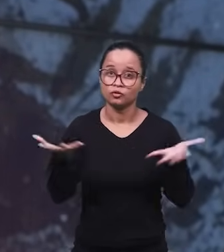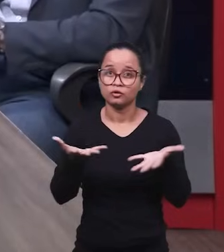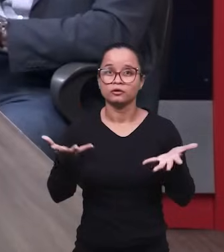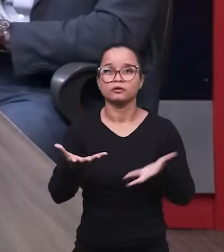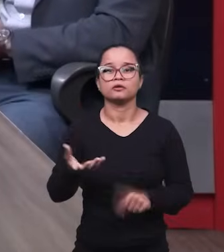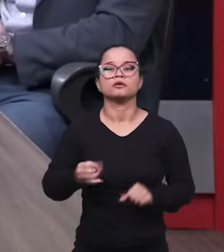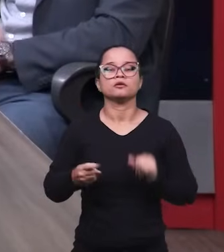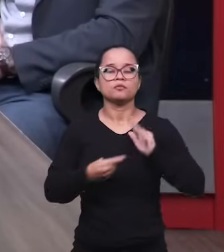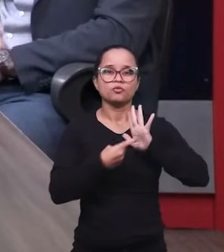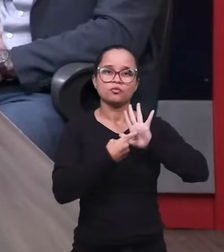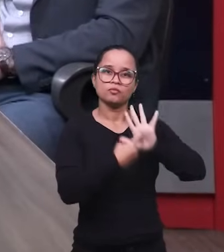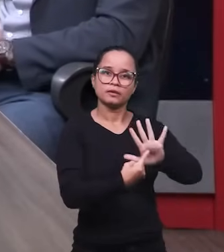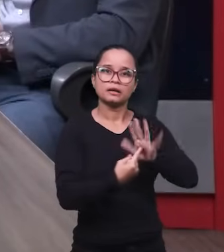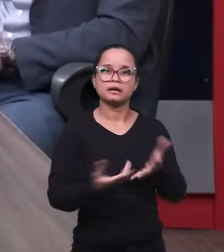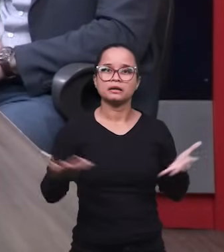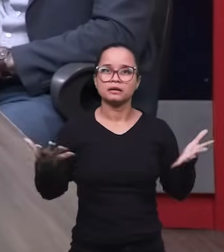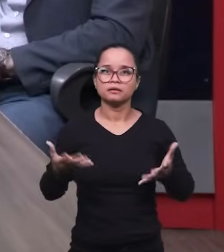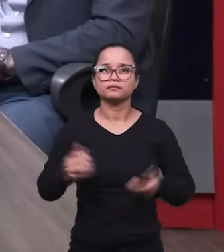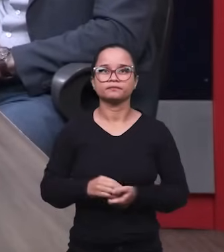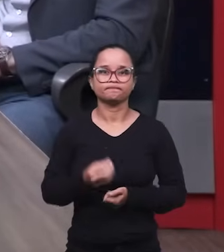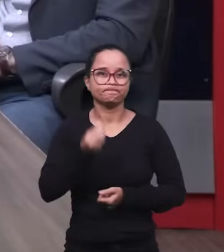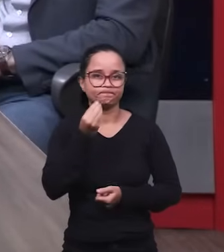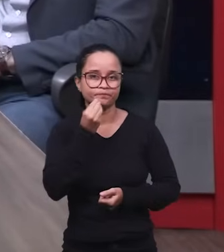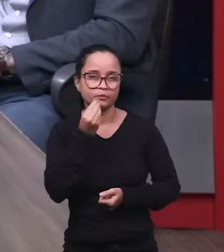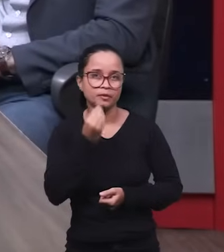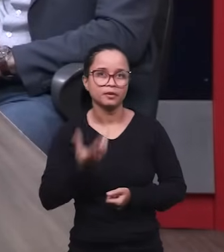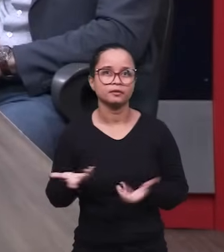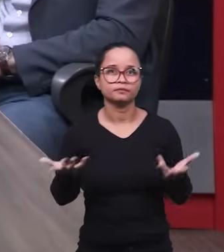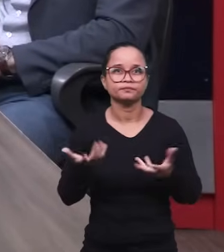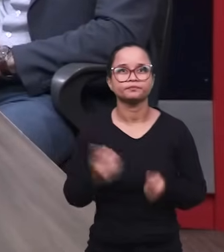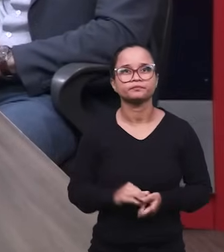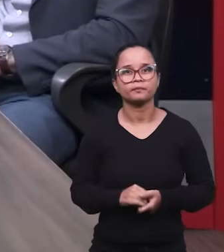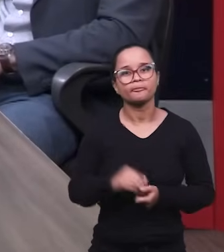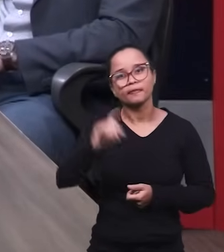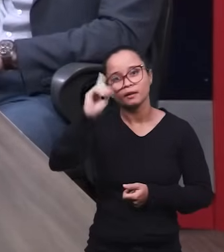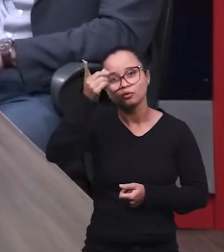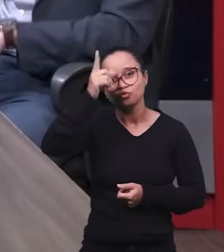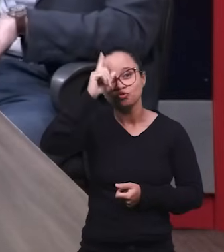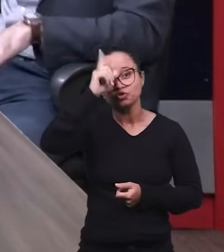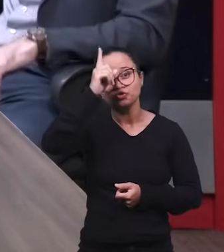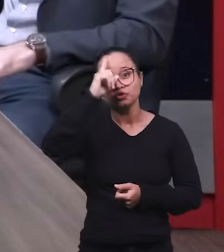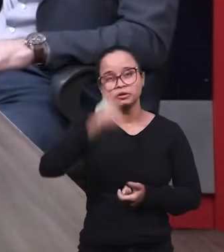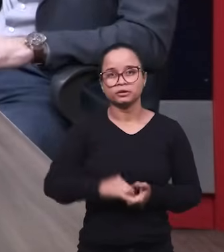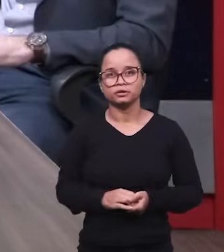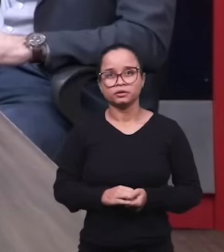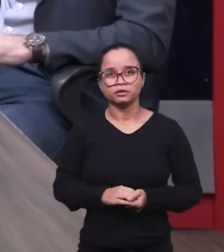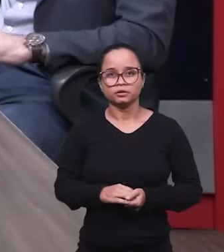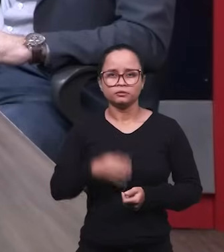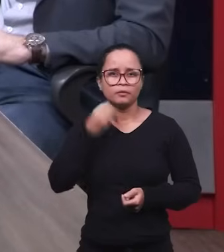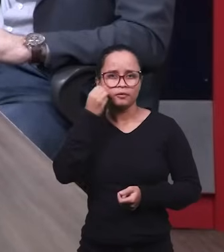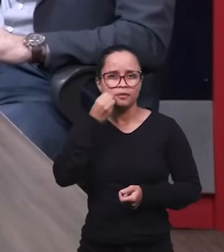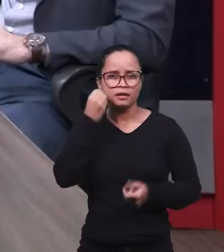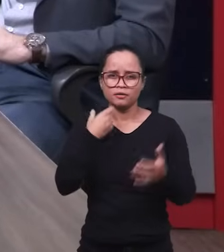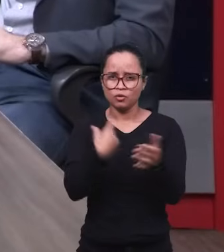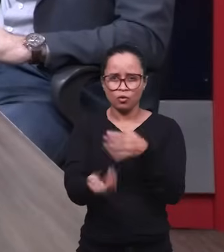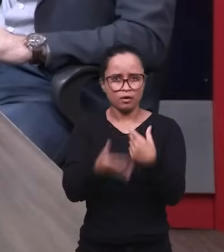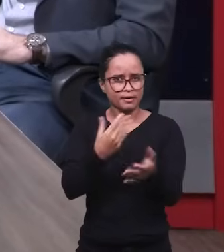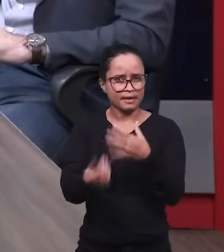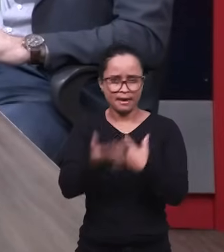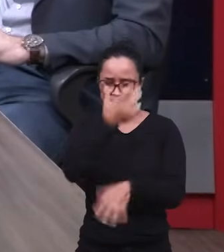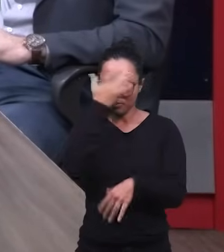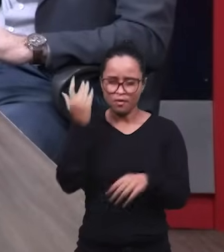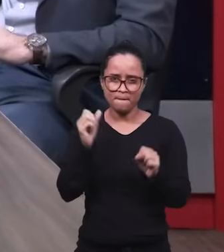para mostrar, que é um experimento assim, que até no dia a dia é um experimento que qualquer um pode